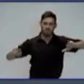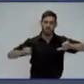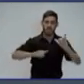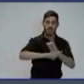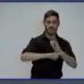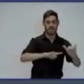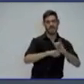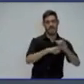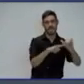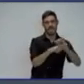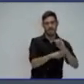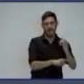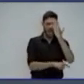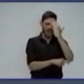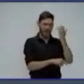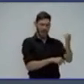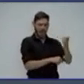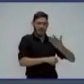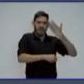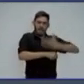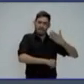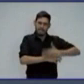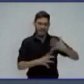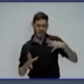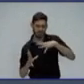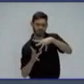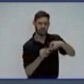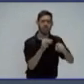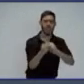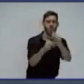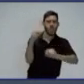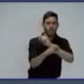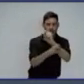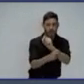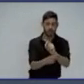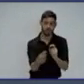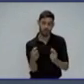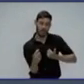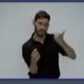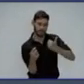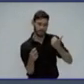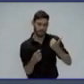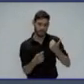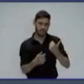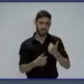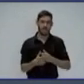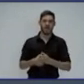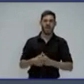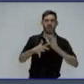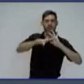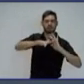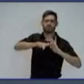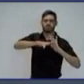estratégias mais conhecidas praticadas no mundo são: 1. Uso das mídias